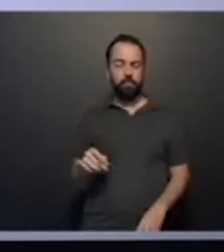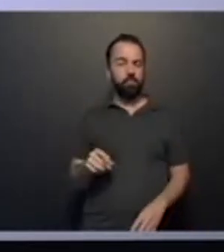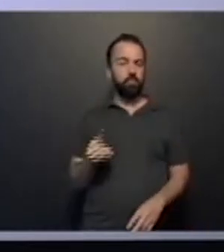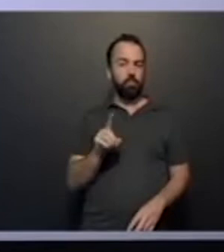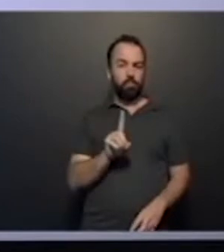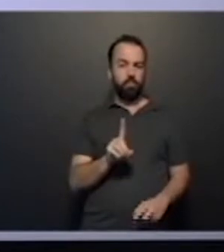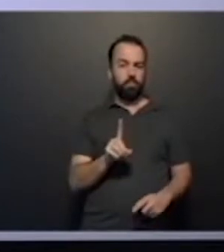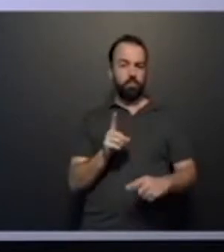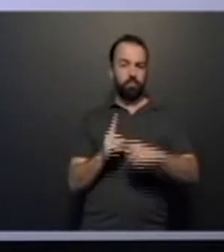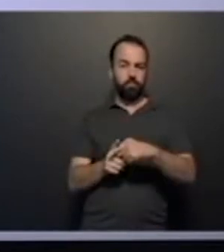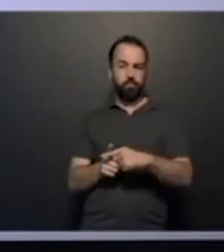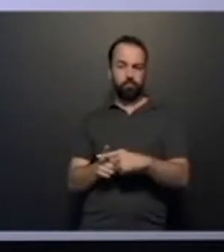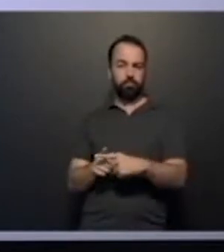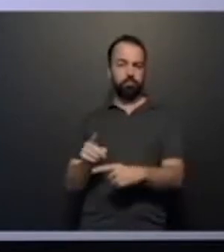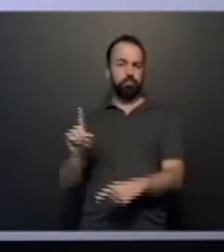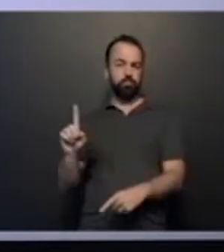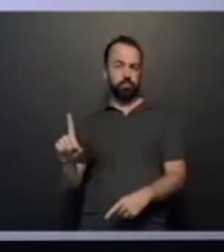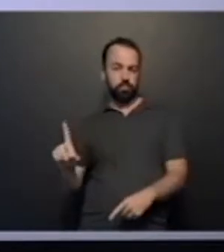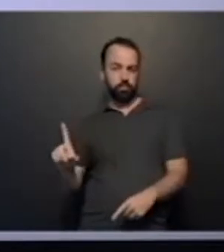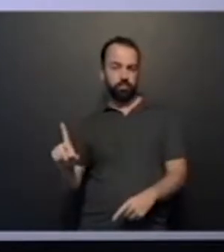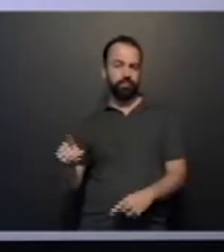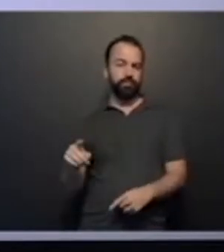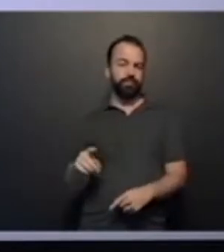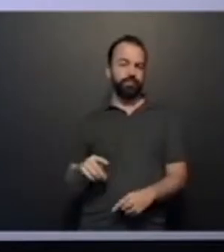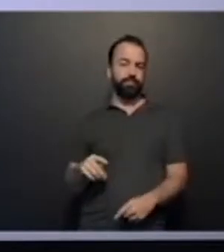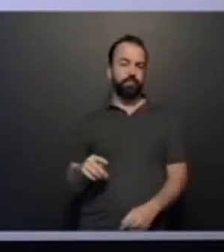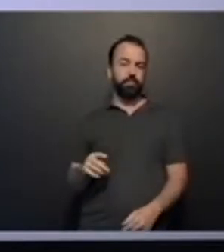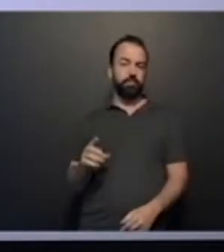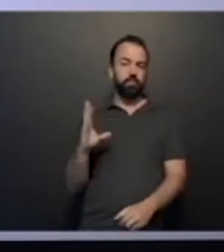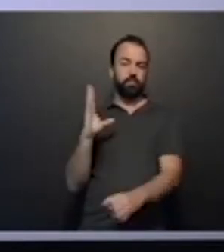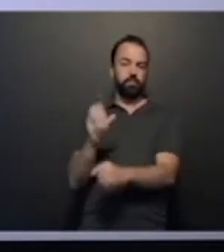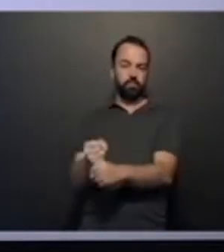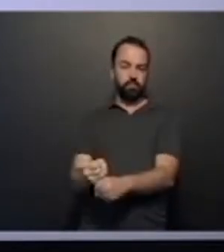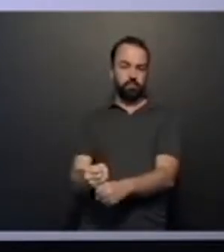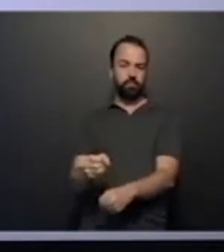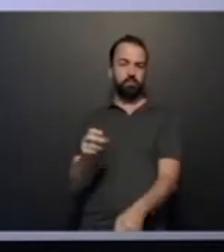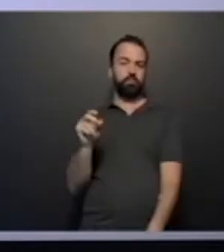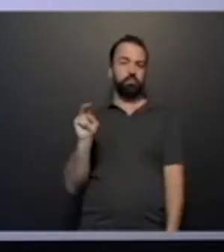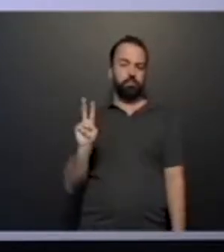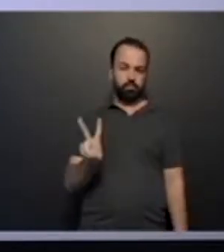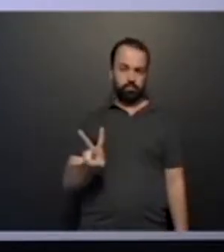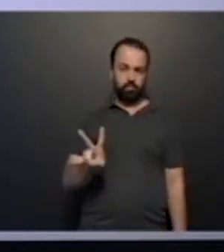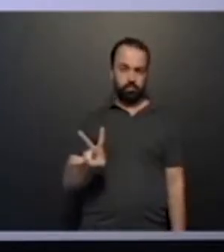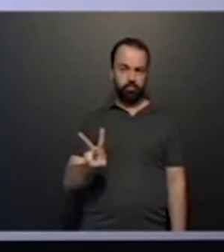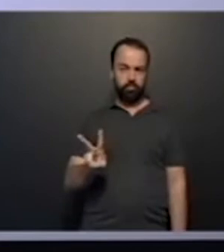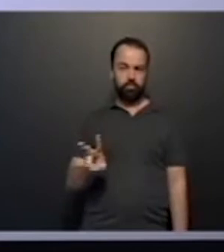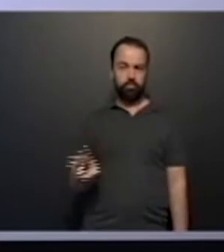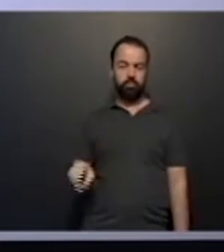quadrado é um é um ao quadrado é um 1 + 12